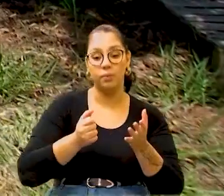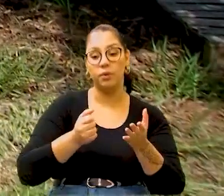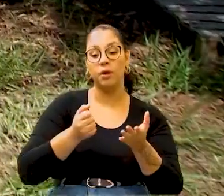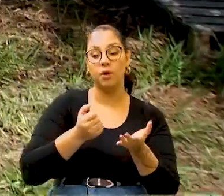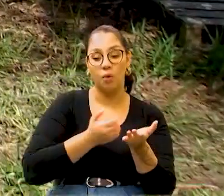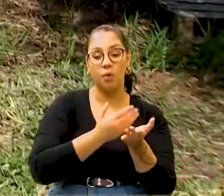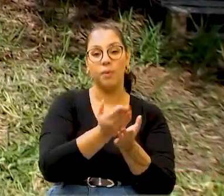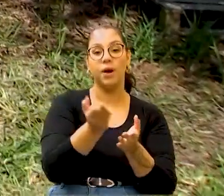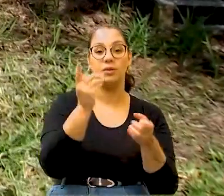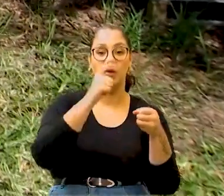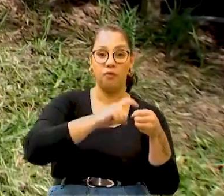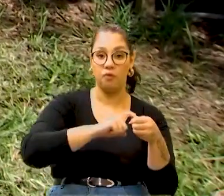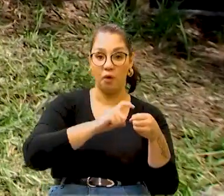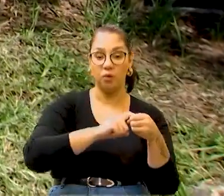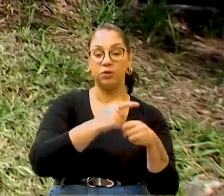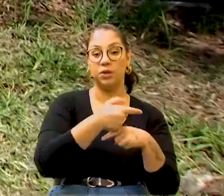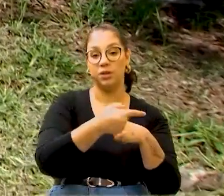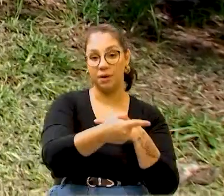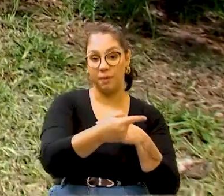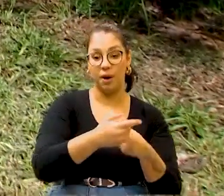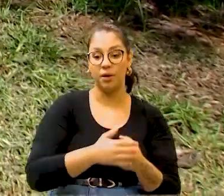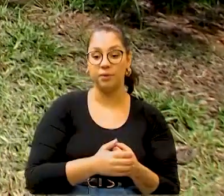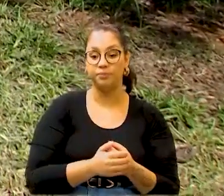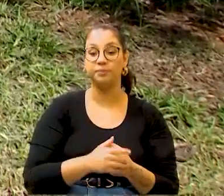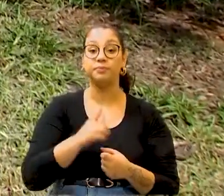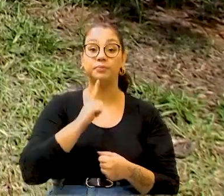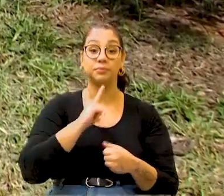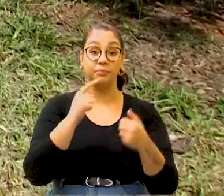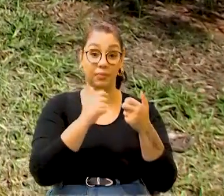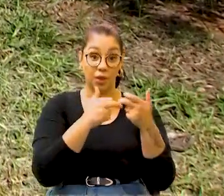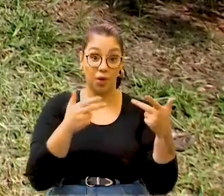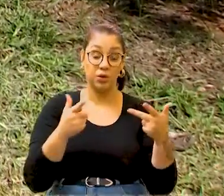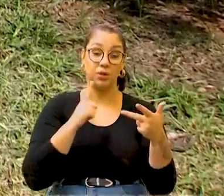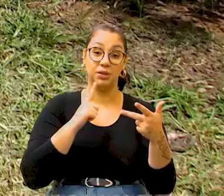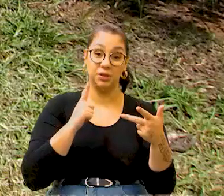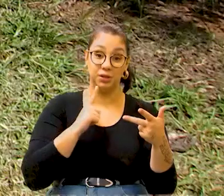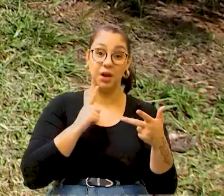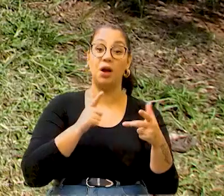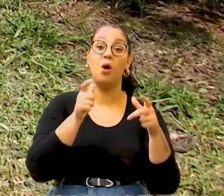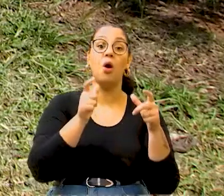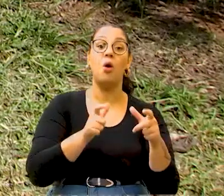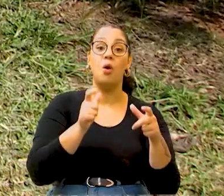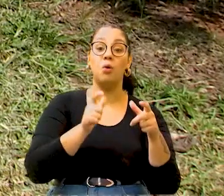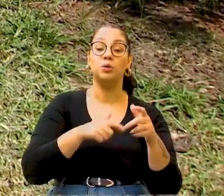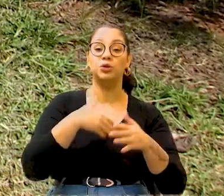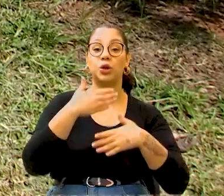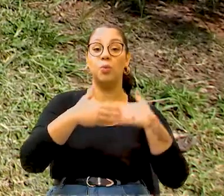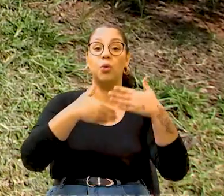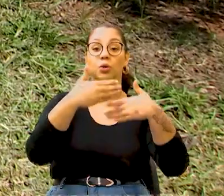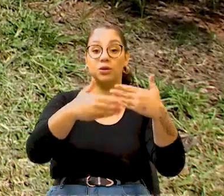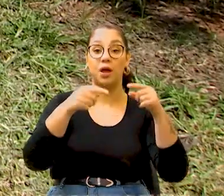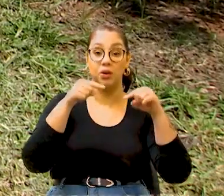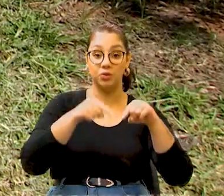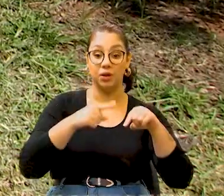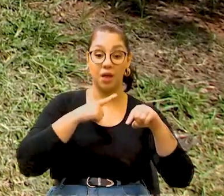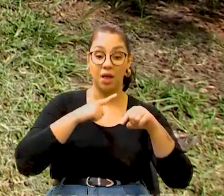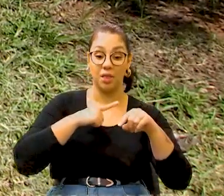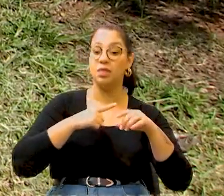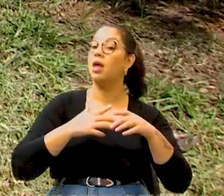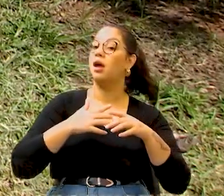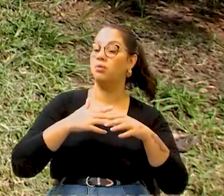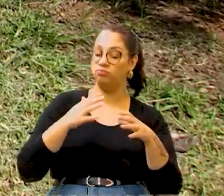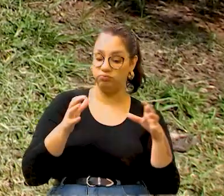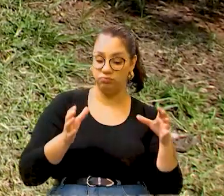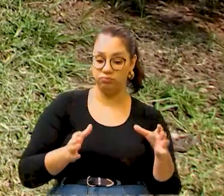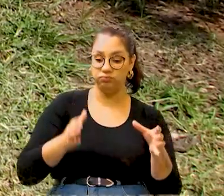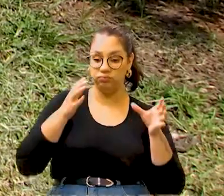e higienizado para começar o armazenamento da semana seguinte. Esse balde com os resíduos orgânicos são encaminhados aqui para o nosso